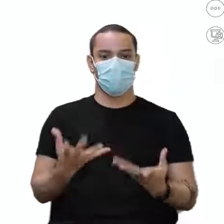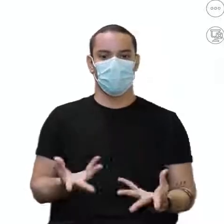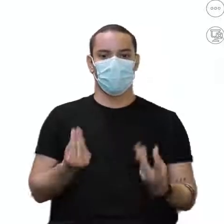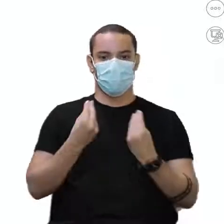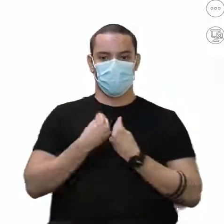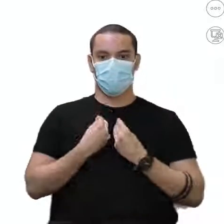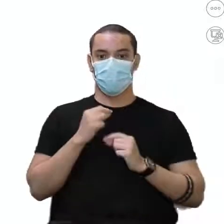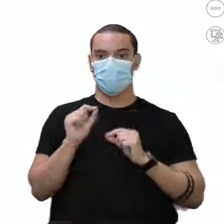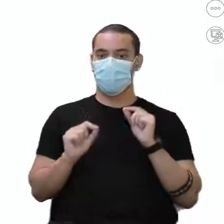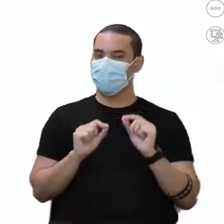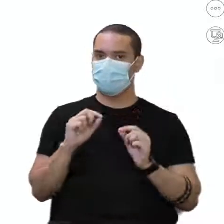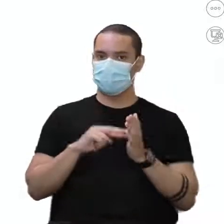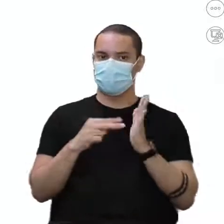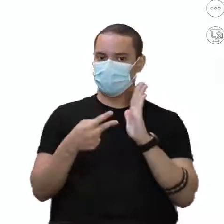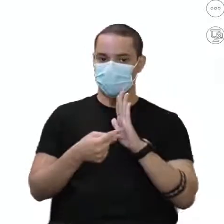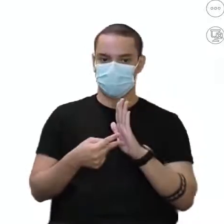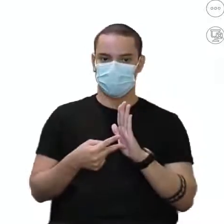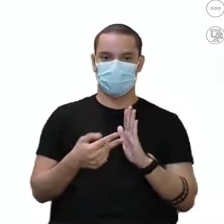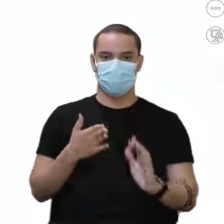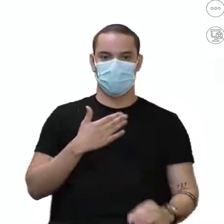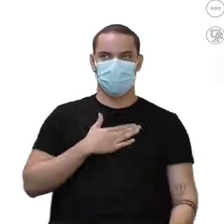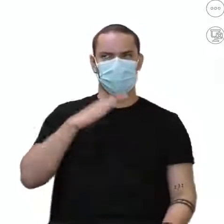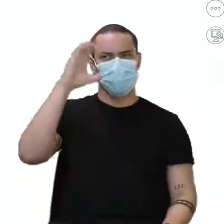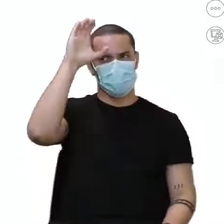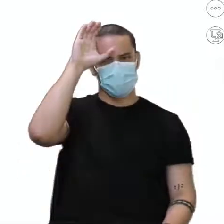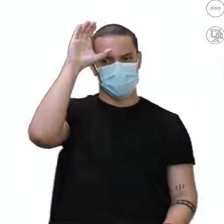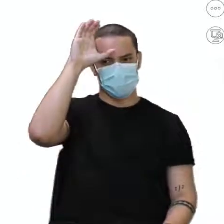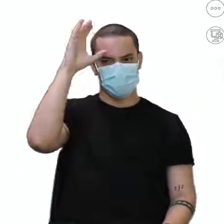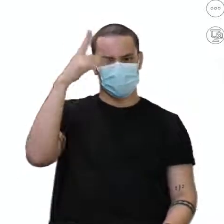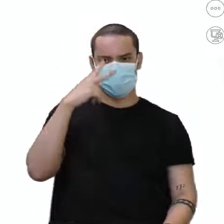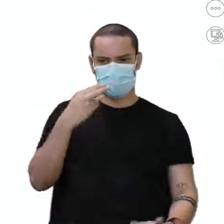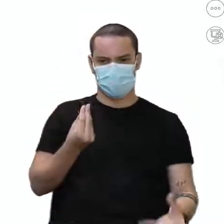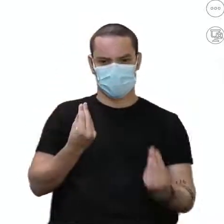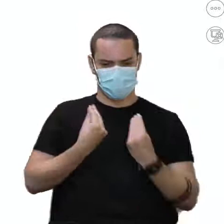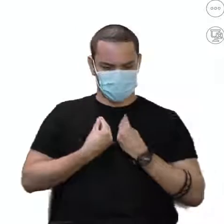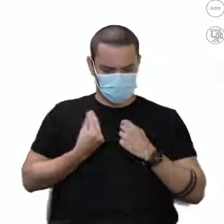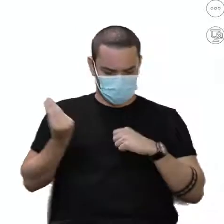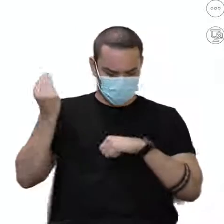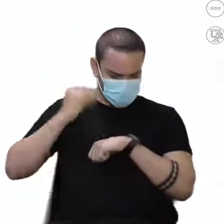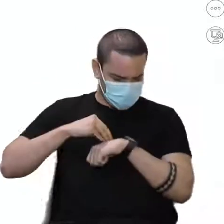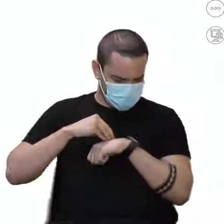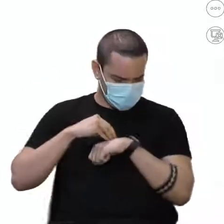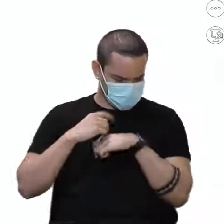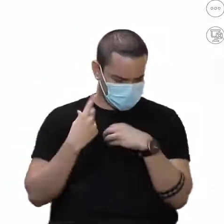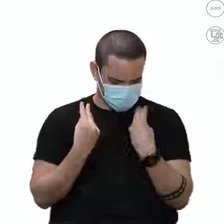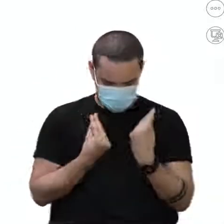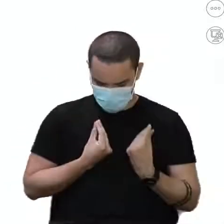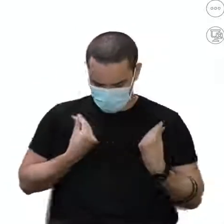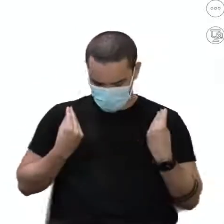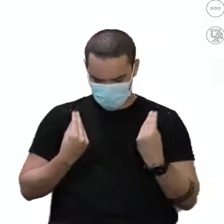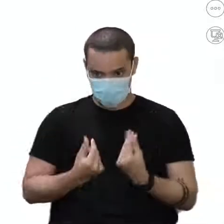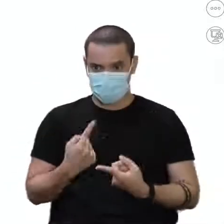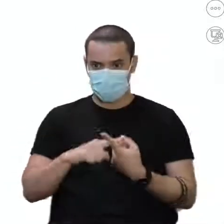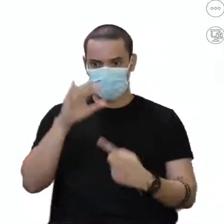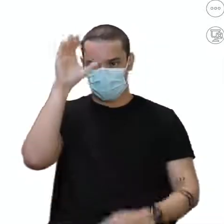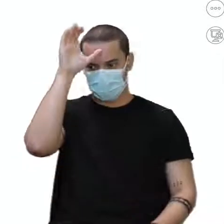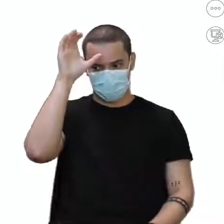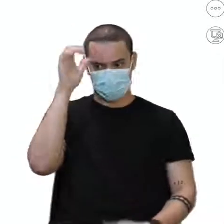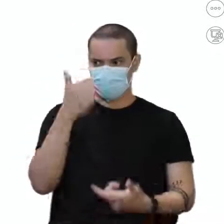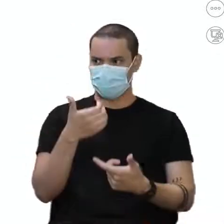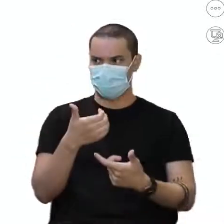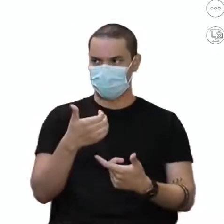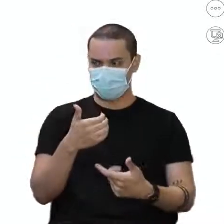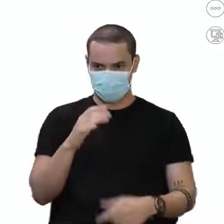conscience made me guilt. Minha consciência me fez sentir culpado. Porque eu tenho a consciência de que isso não é uma